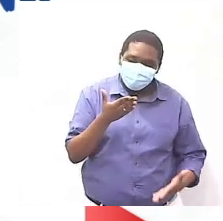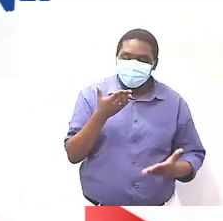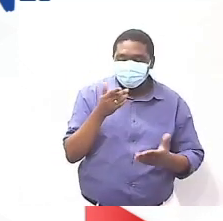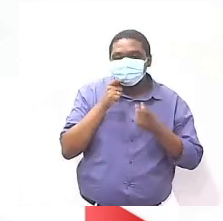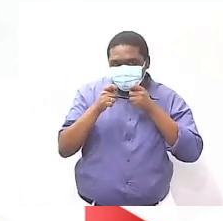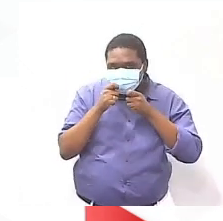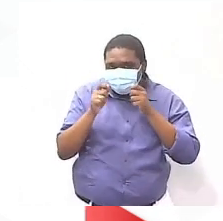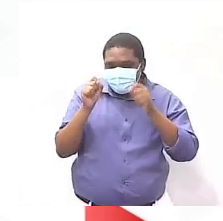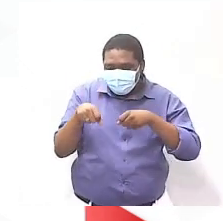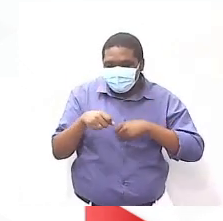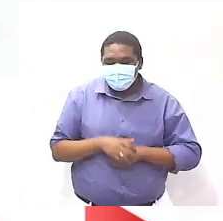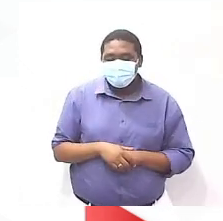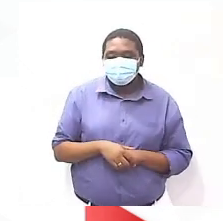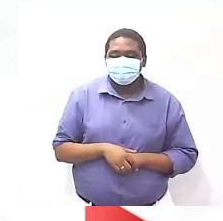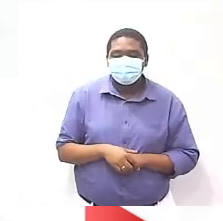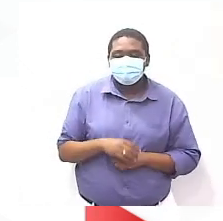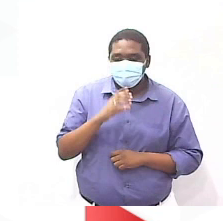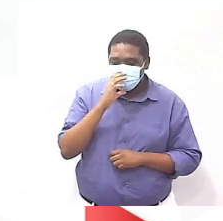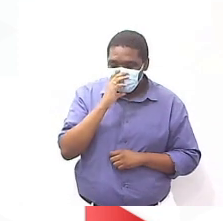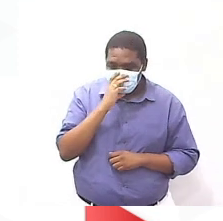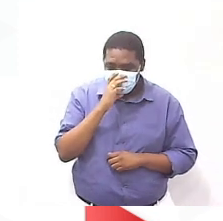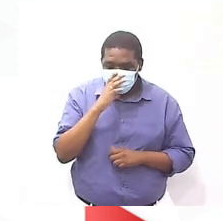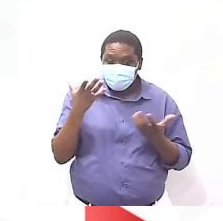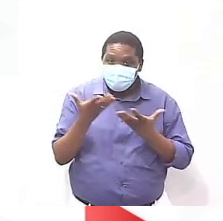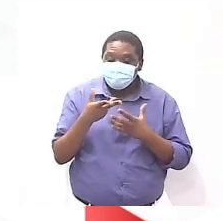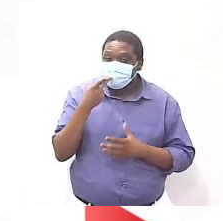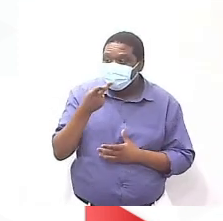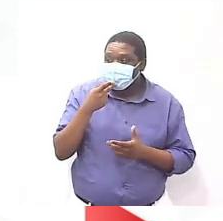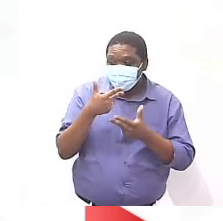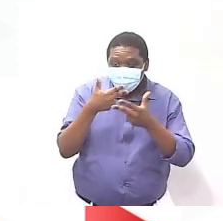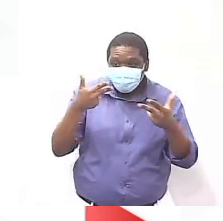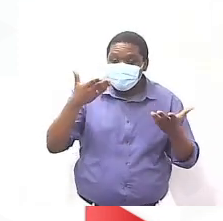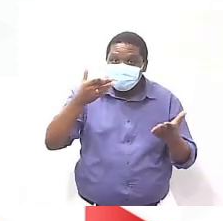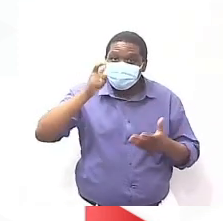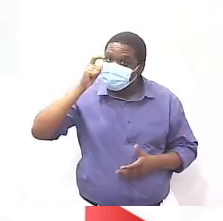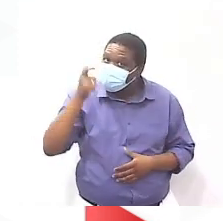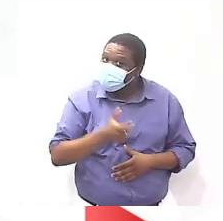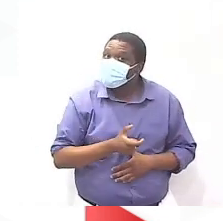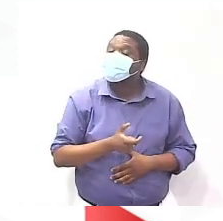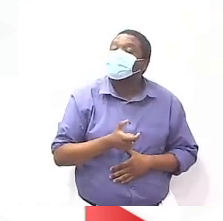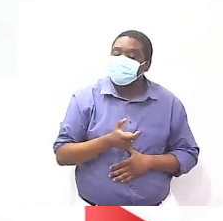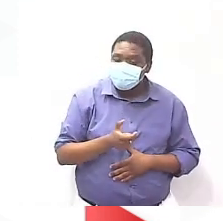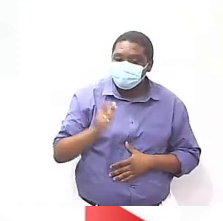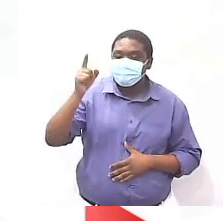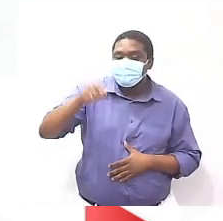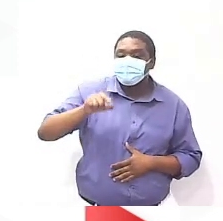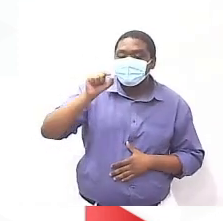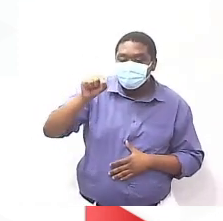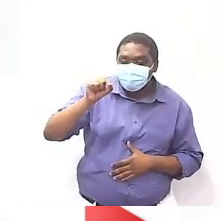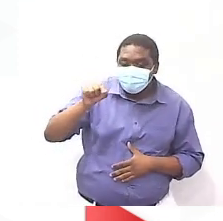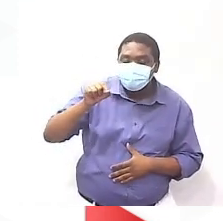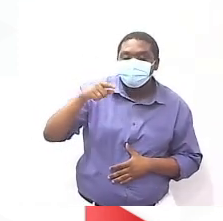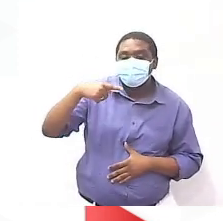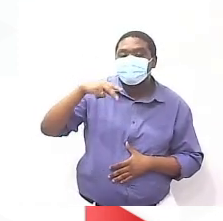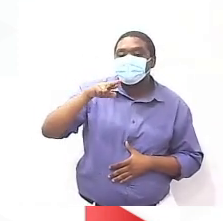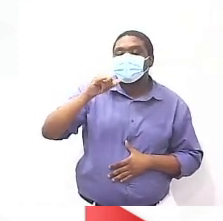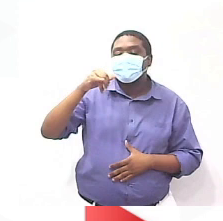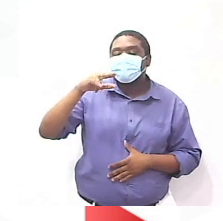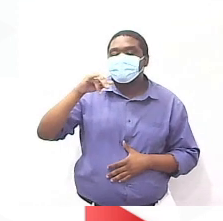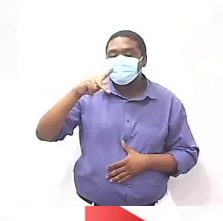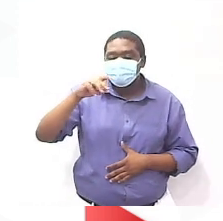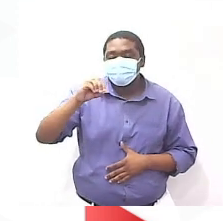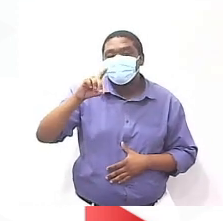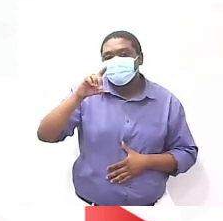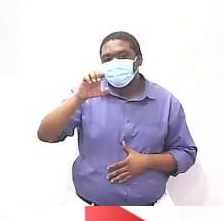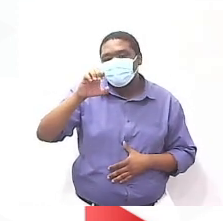sim, tá bom? Vem comigo agora que eu vou falar de uma coisa bem interessante que chama-se princípio de Cavalieri. Princípio de